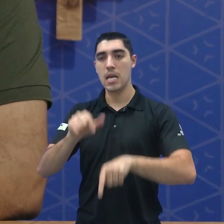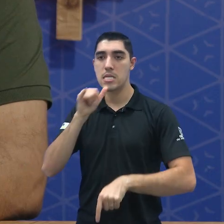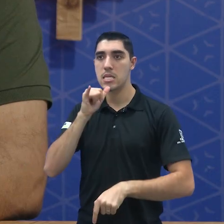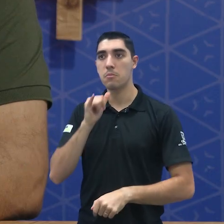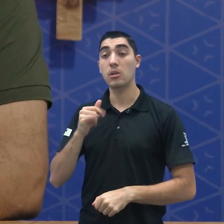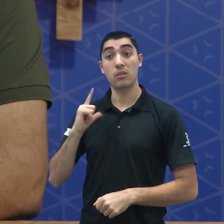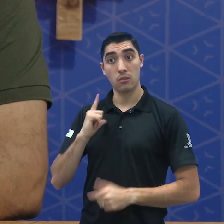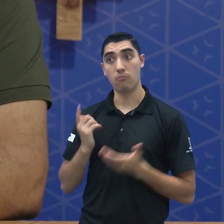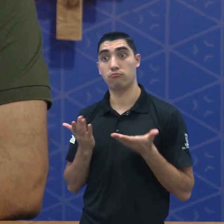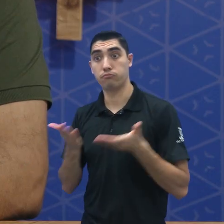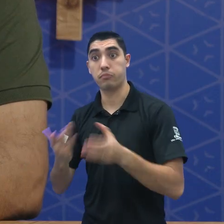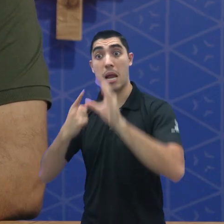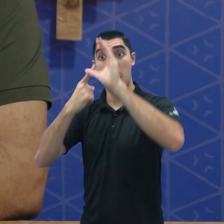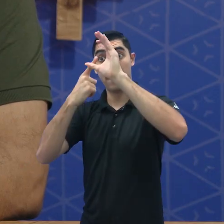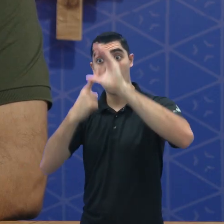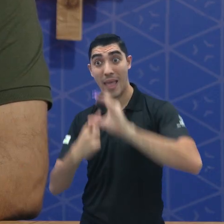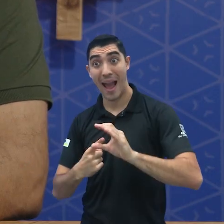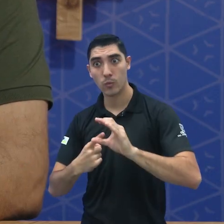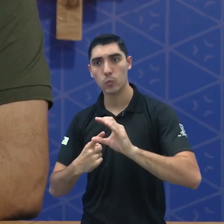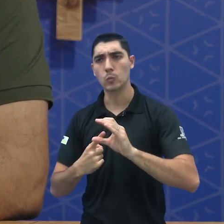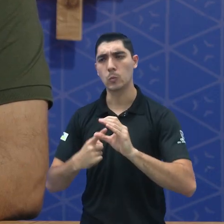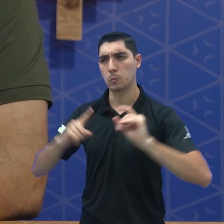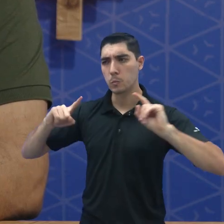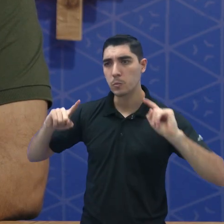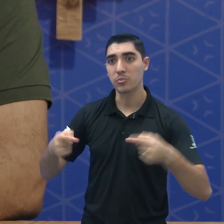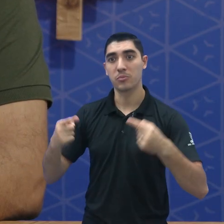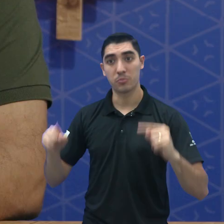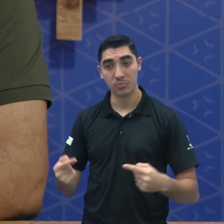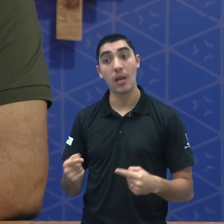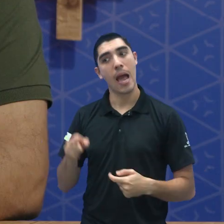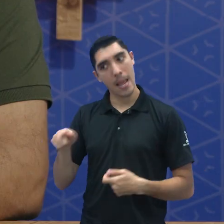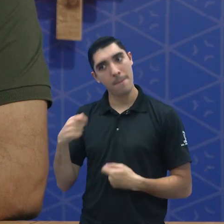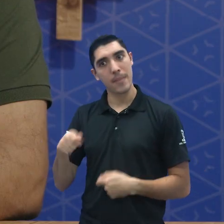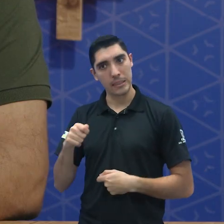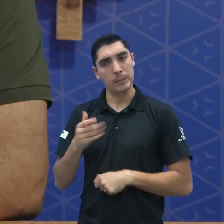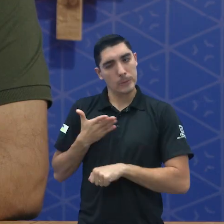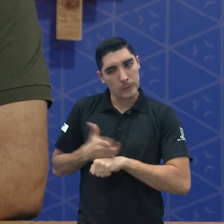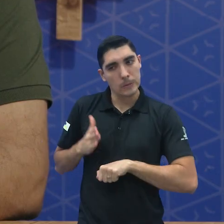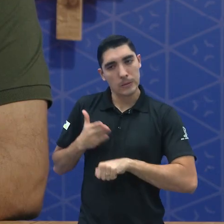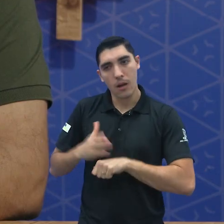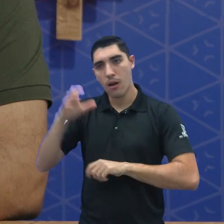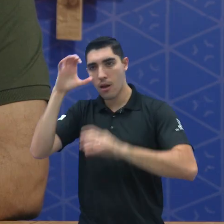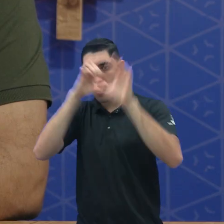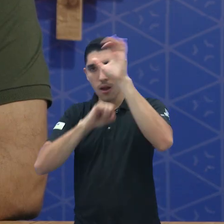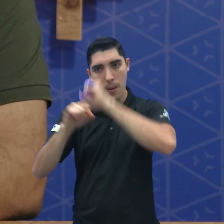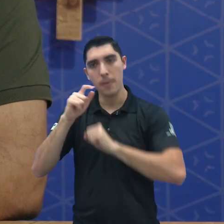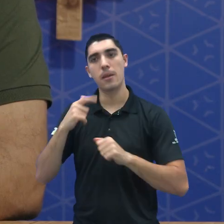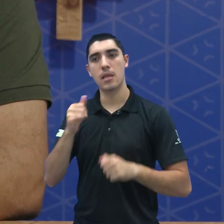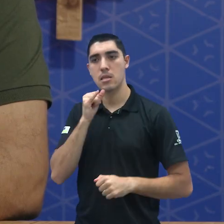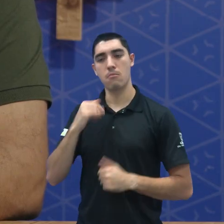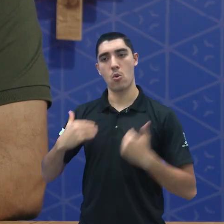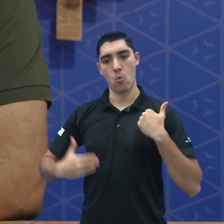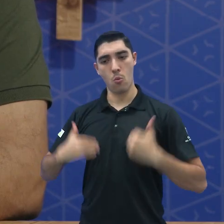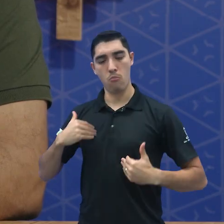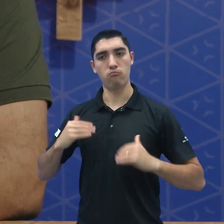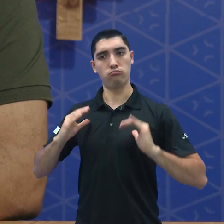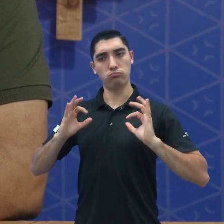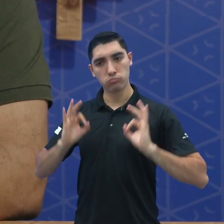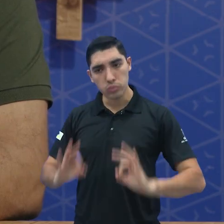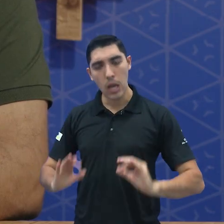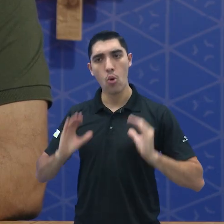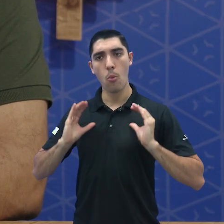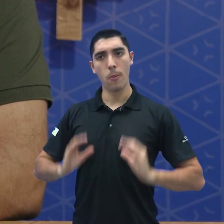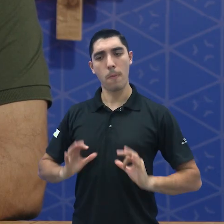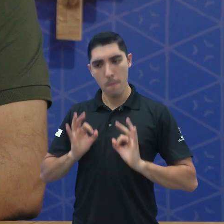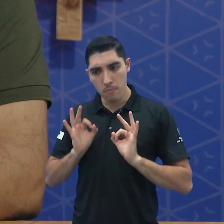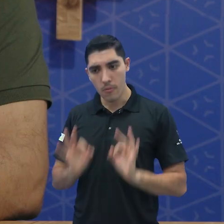participamos de campeonatos, de apresentações. Então exige-se algo a mais, tem que ter um garbo, tem que ter uma boa postura. Então